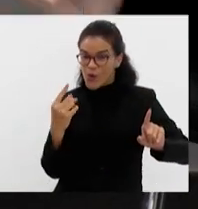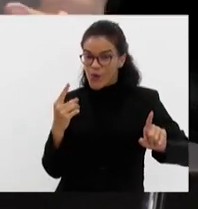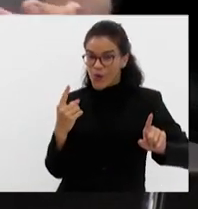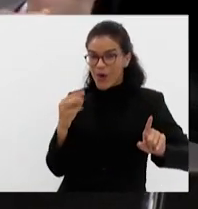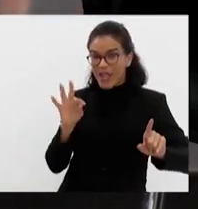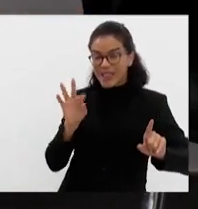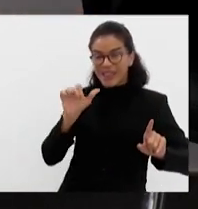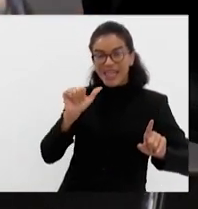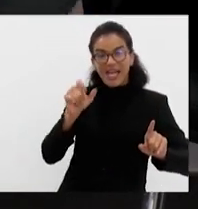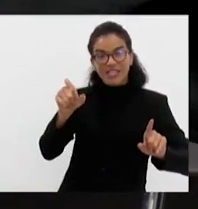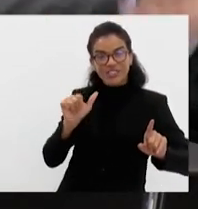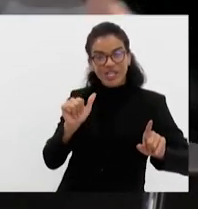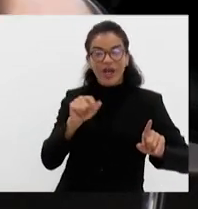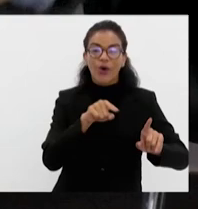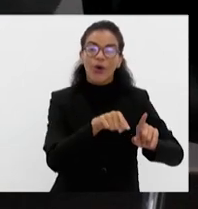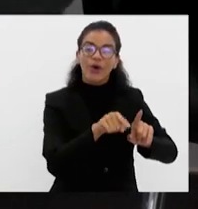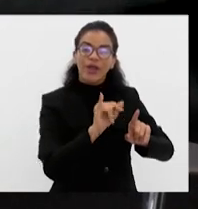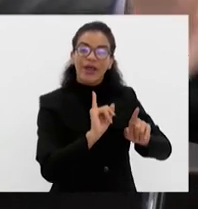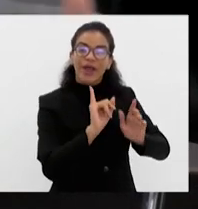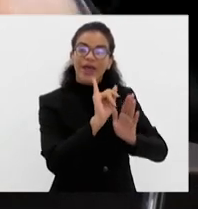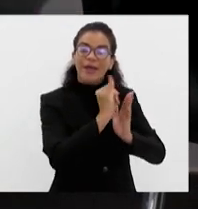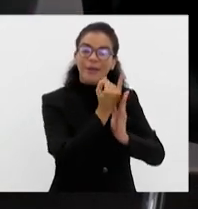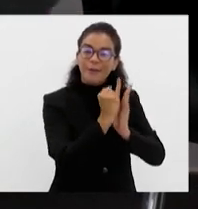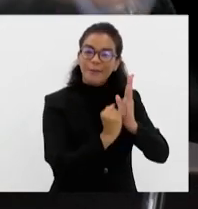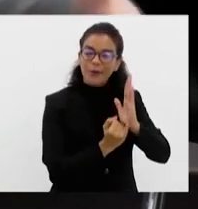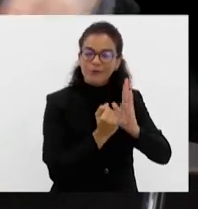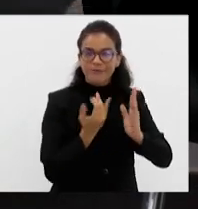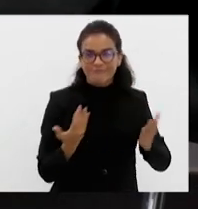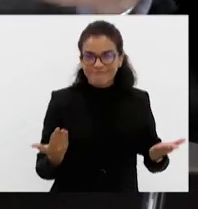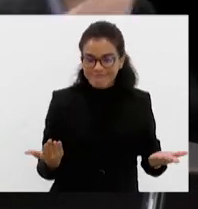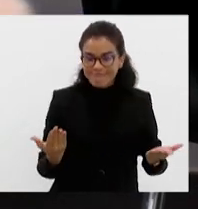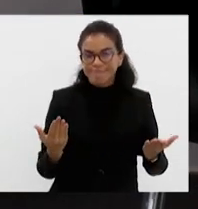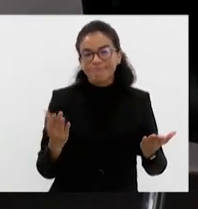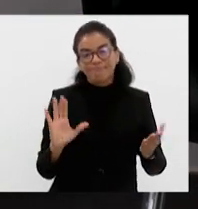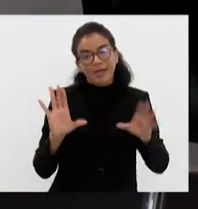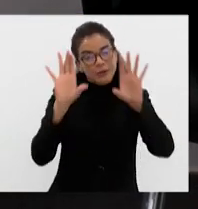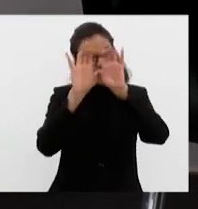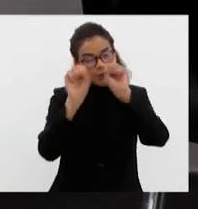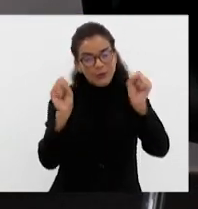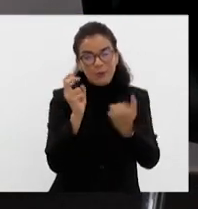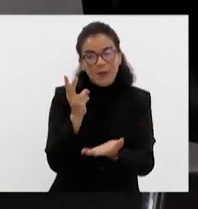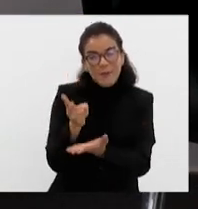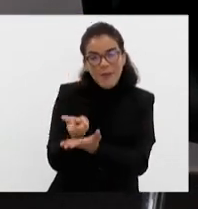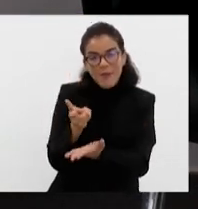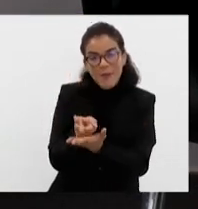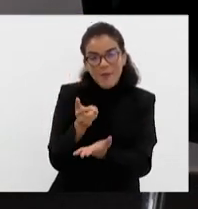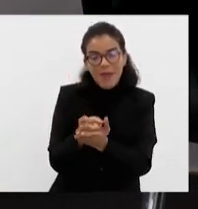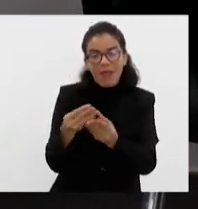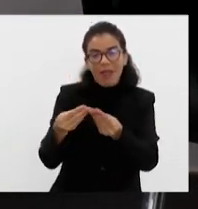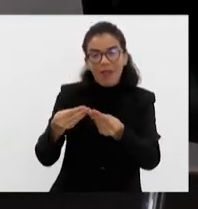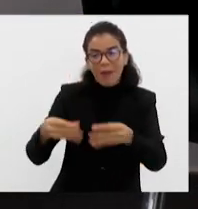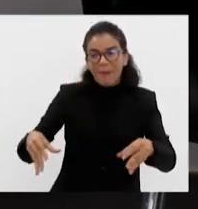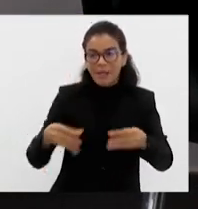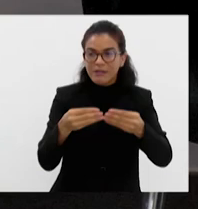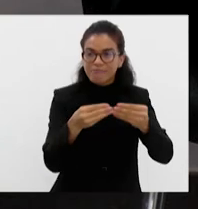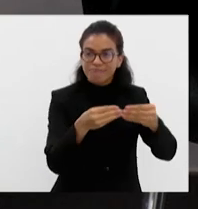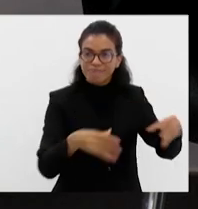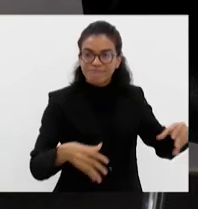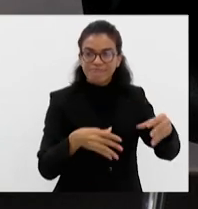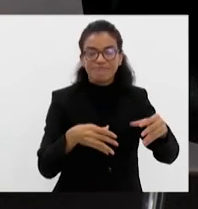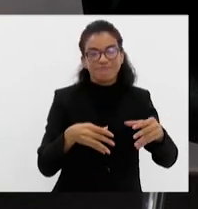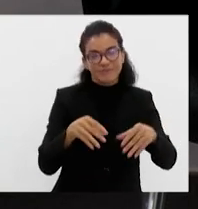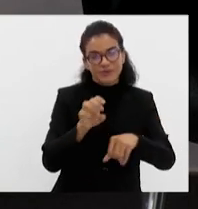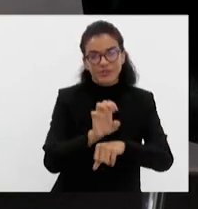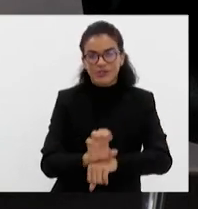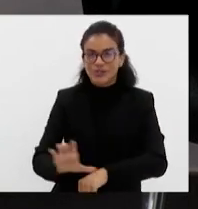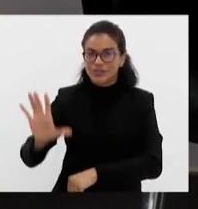outro é imposto. Mas o Supremo veio mantendo esse princípio. Para prejuízo dos estados e